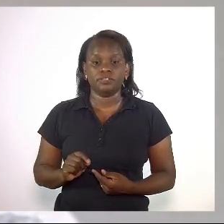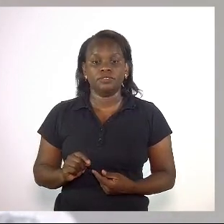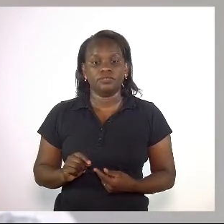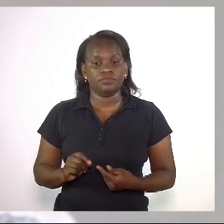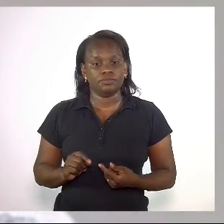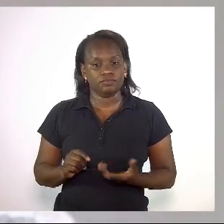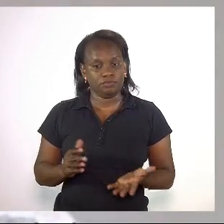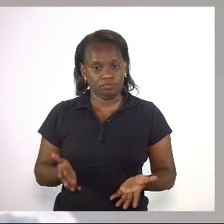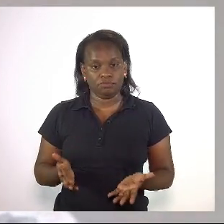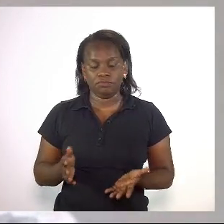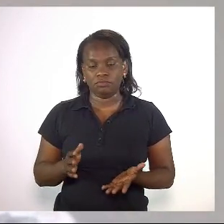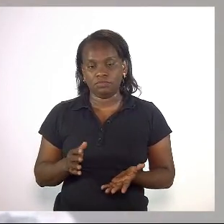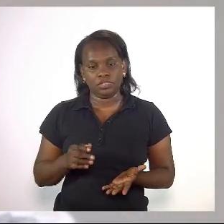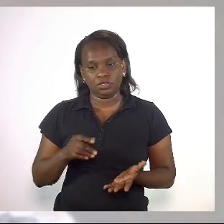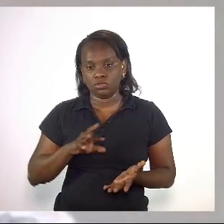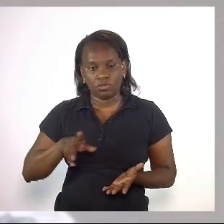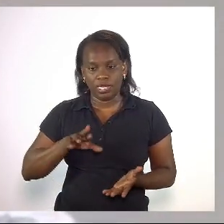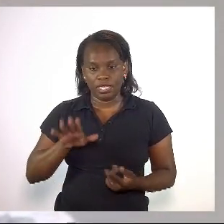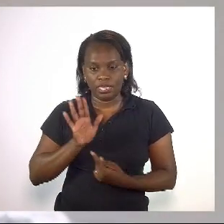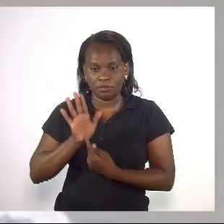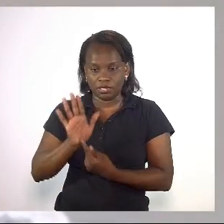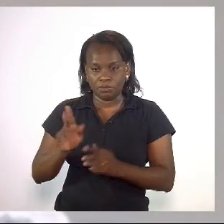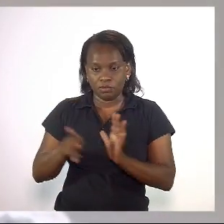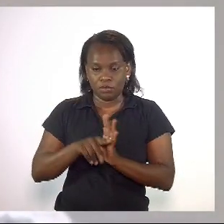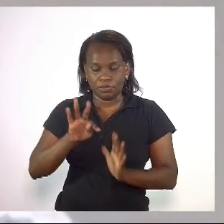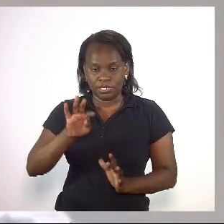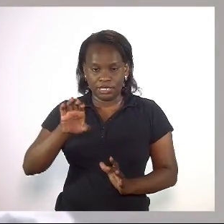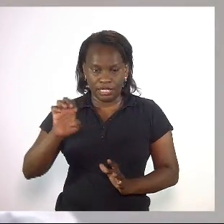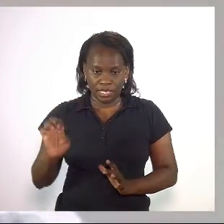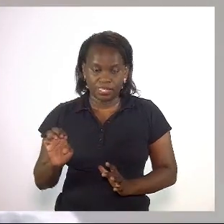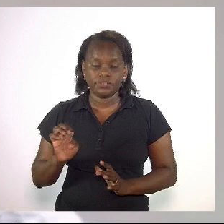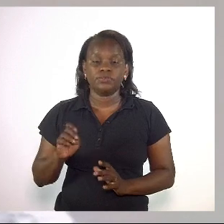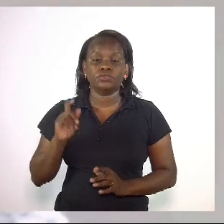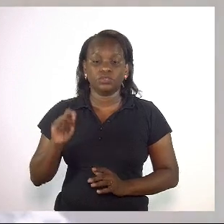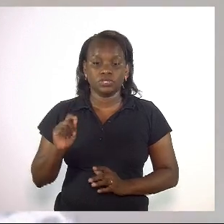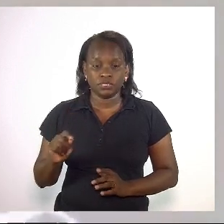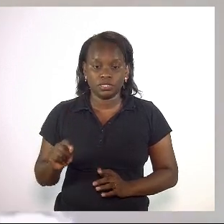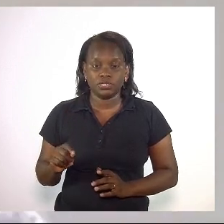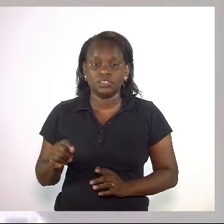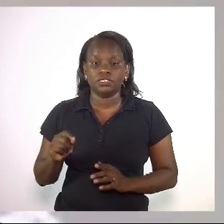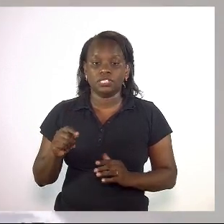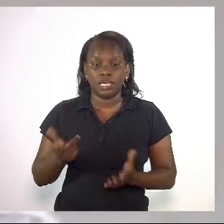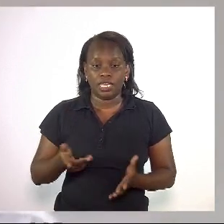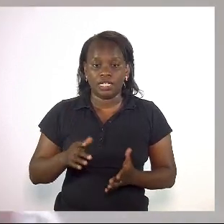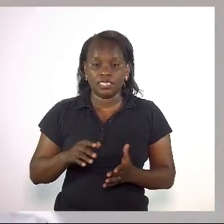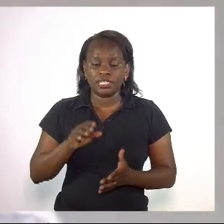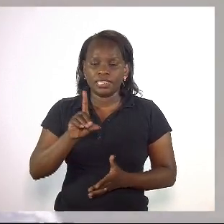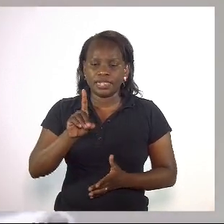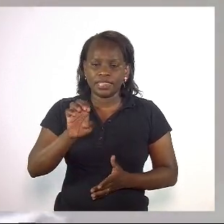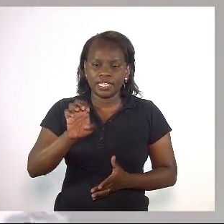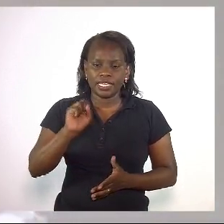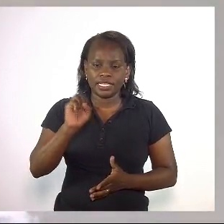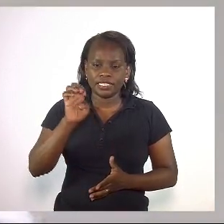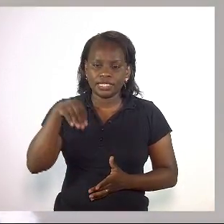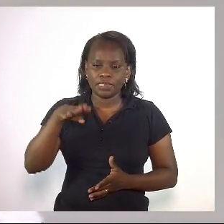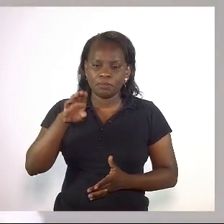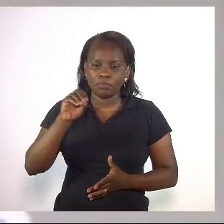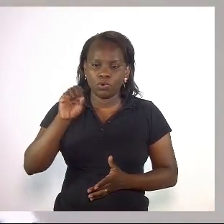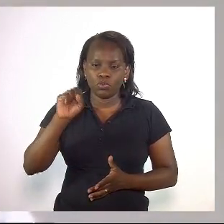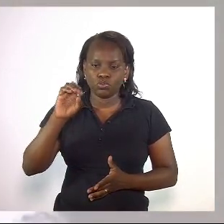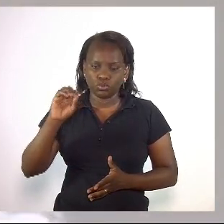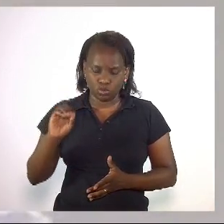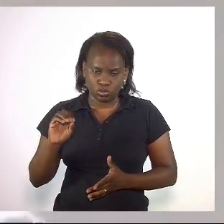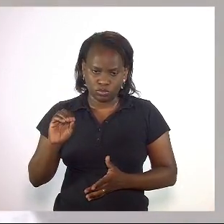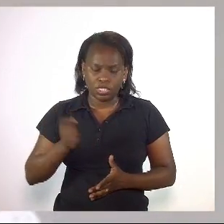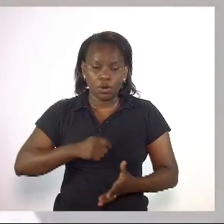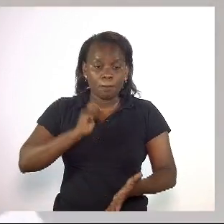isso não está óbvio em apresentações do próprio Tribunal de Contas, é a questão do desembolso. O que é o desembolso? É quanto eu paguei no